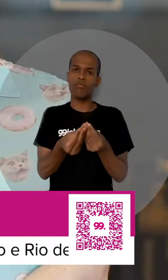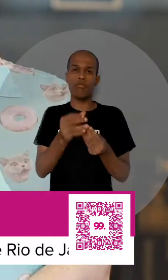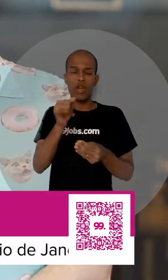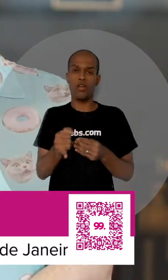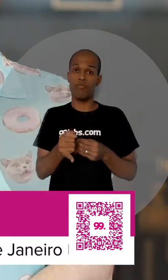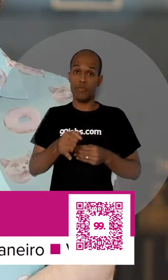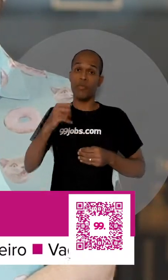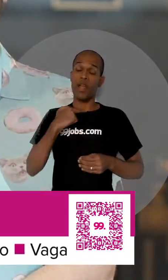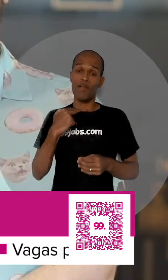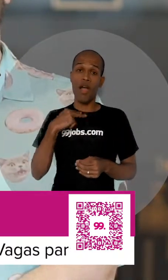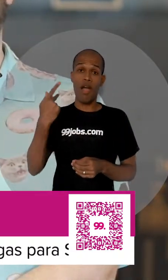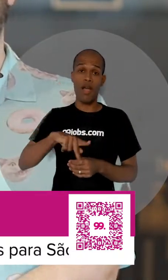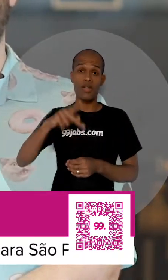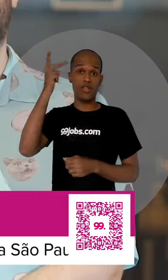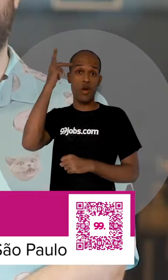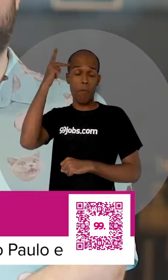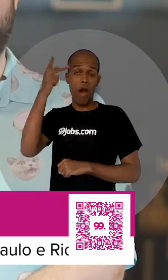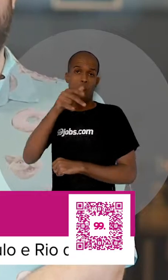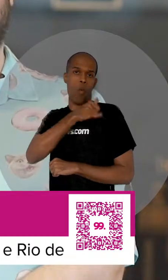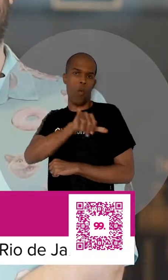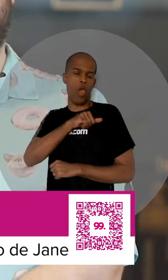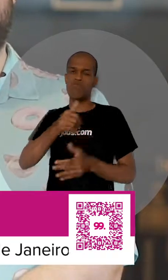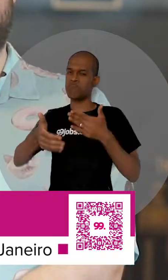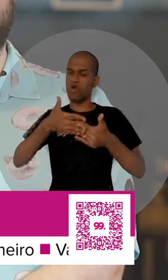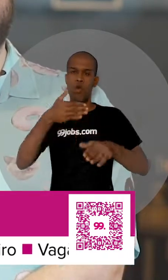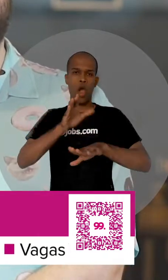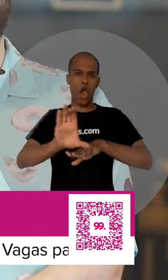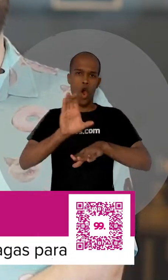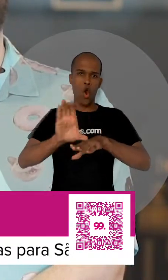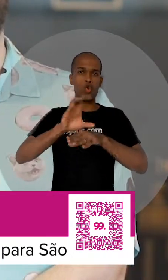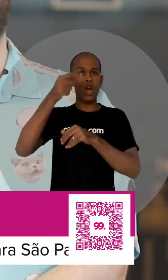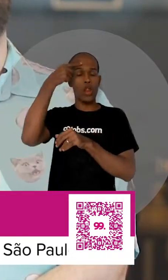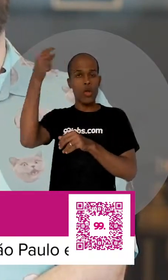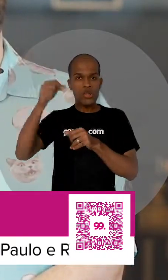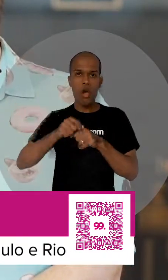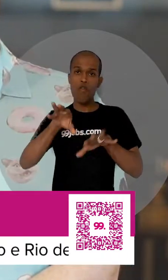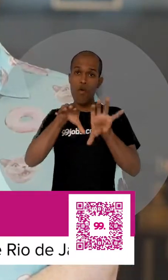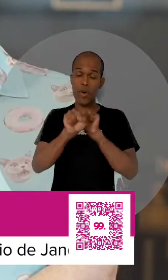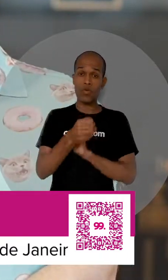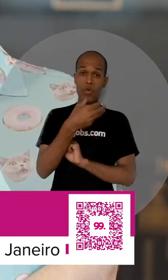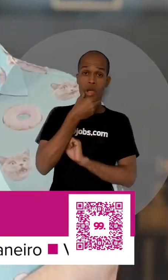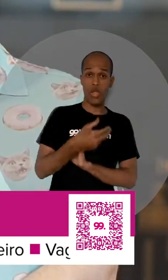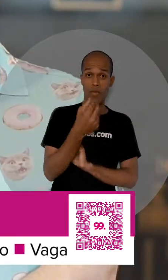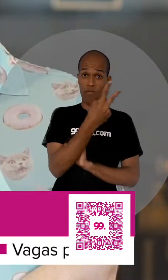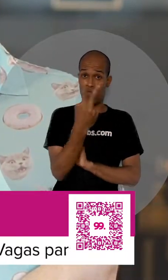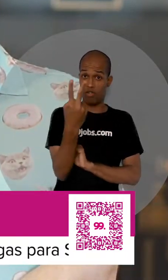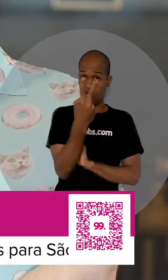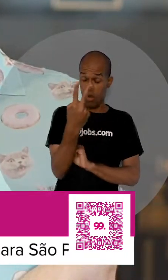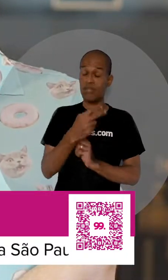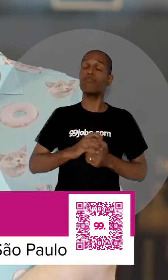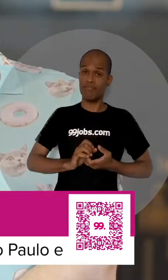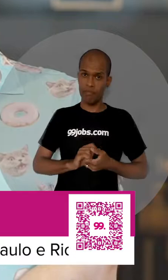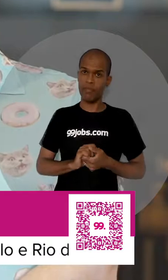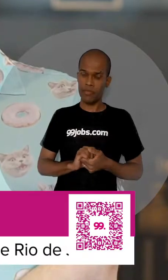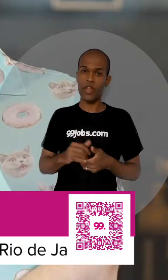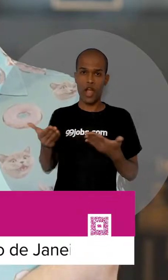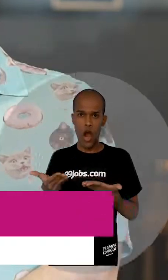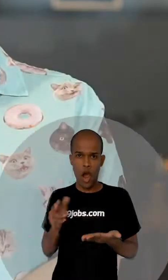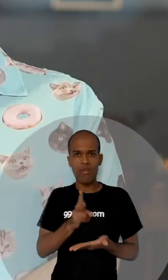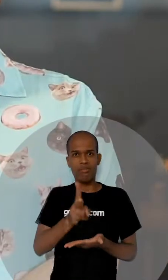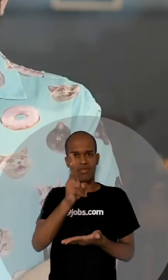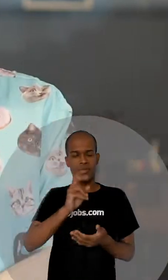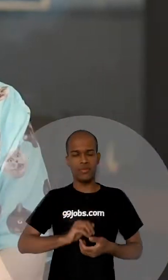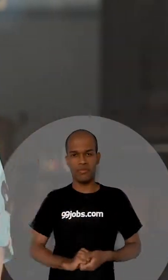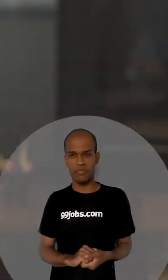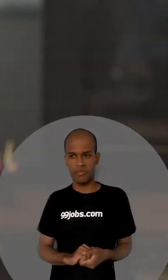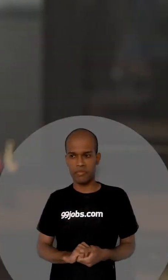aí pra galera. As vagas são para São Paulo e Rio, para quem tem qualquer curso de graduação com formação em dezembro de 2022. E agora,